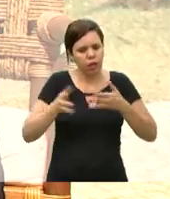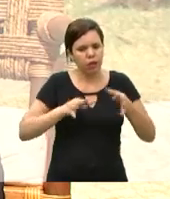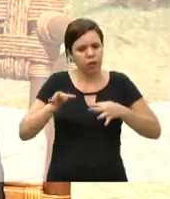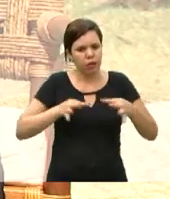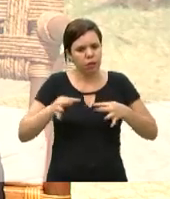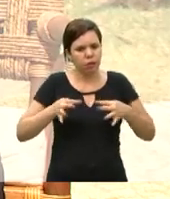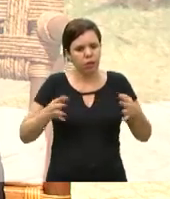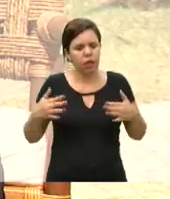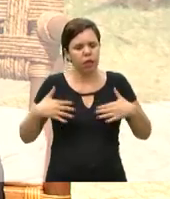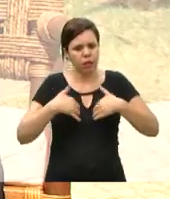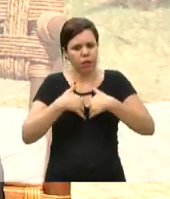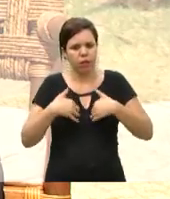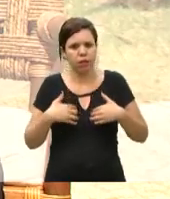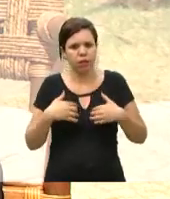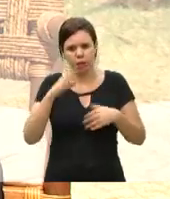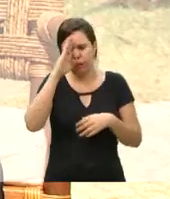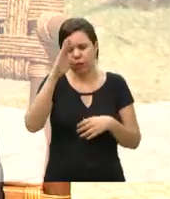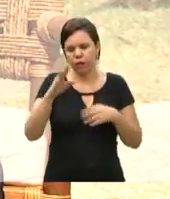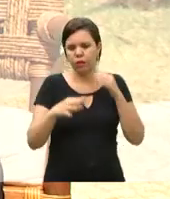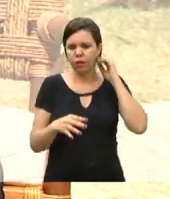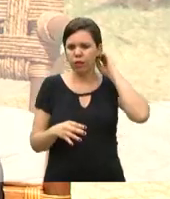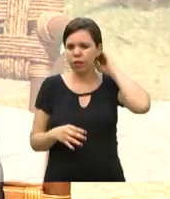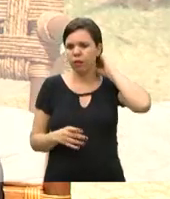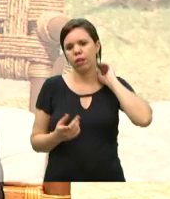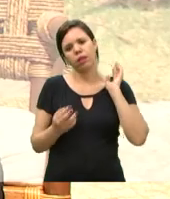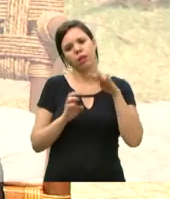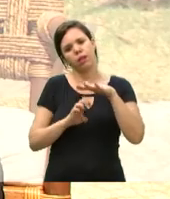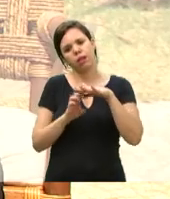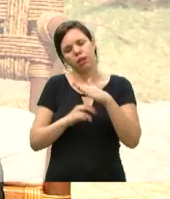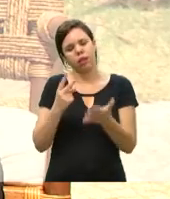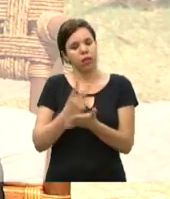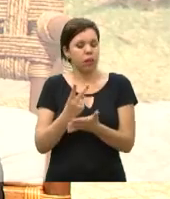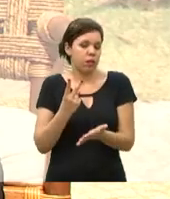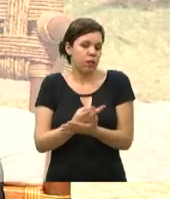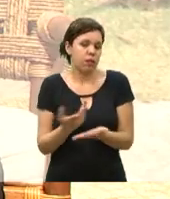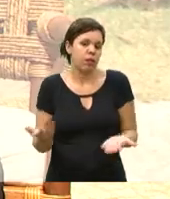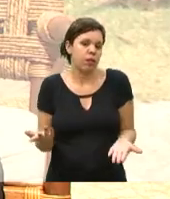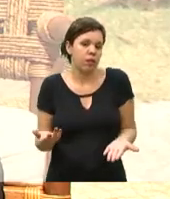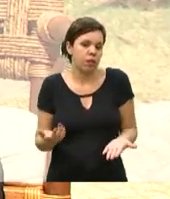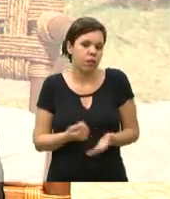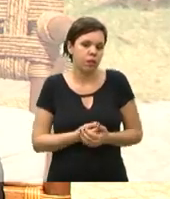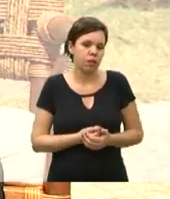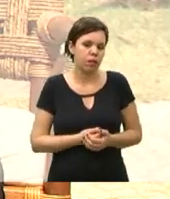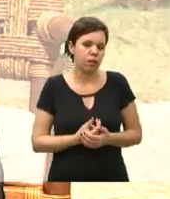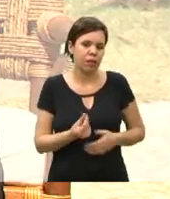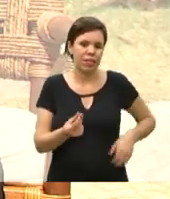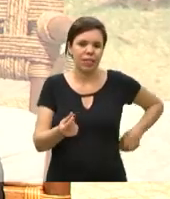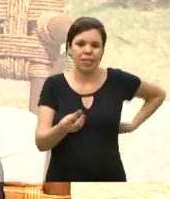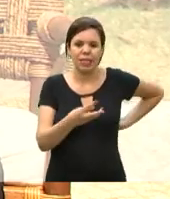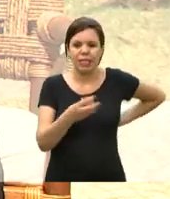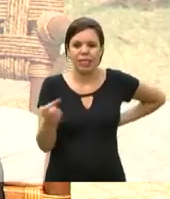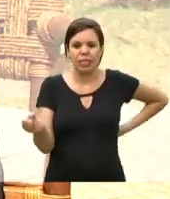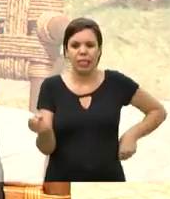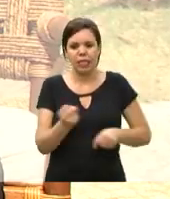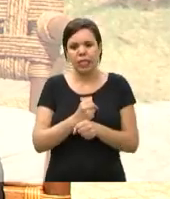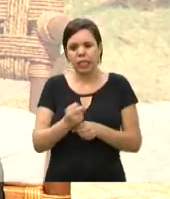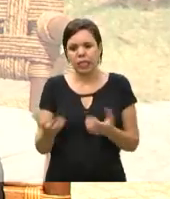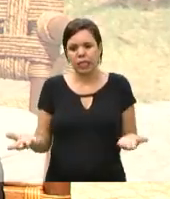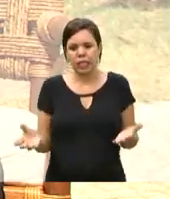pessoas, mas principalmente como uma empresa se manteve ou se mantém durante 30 anos,